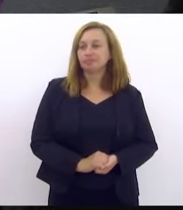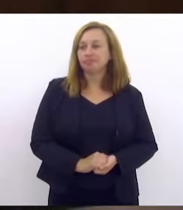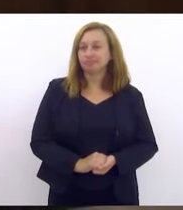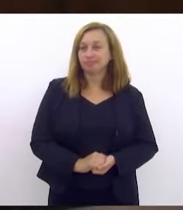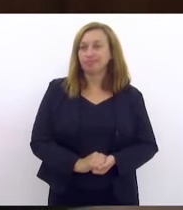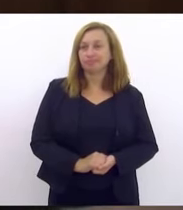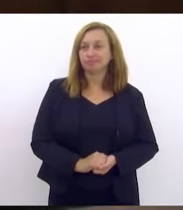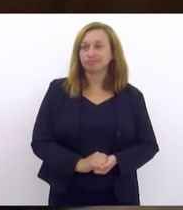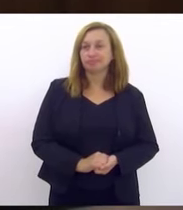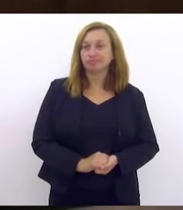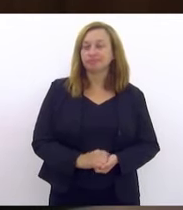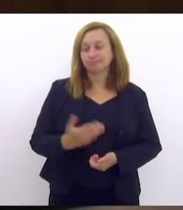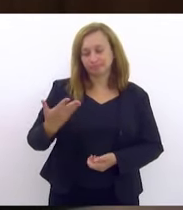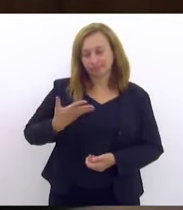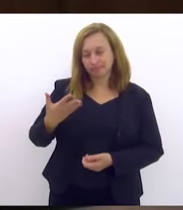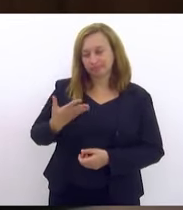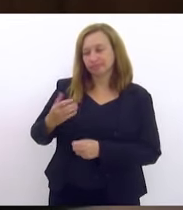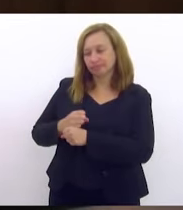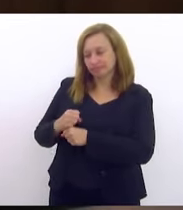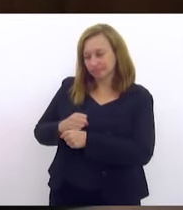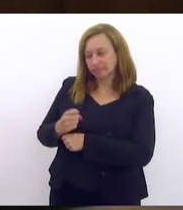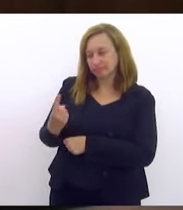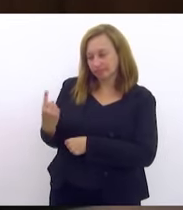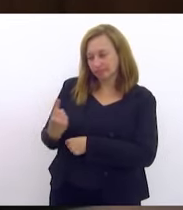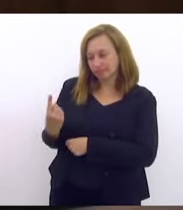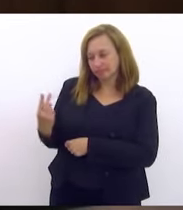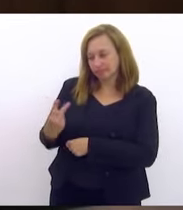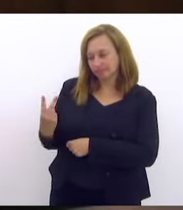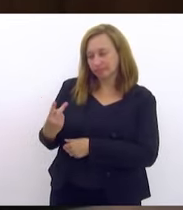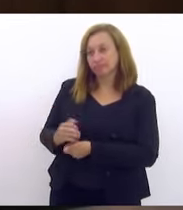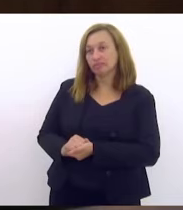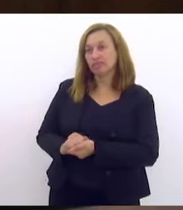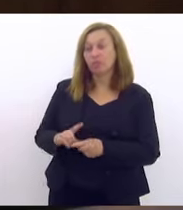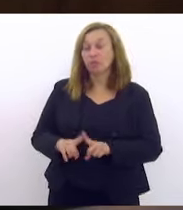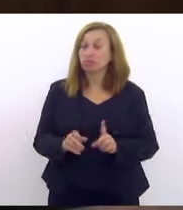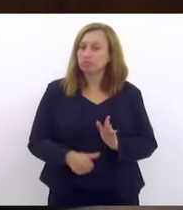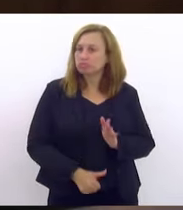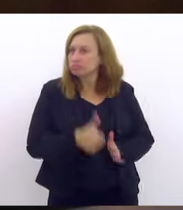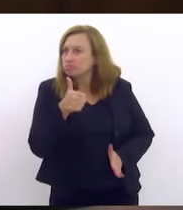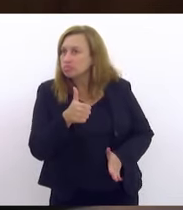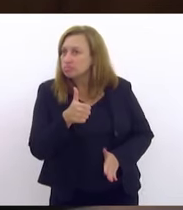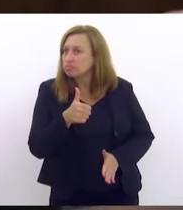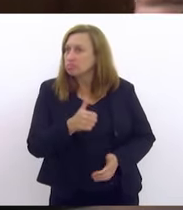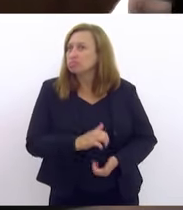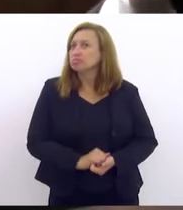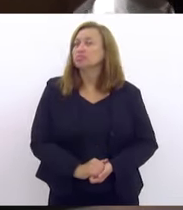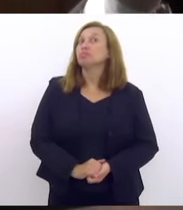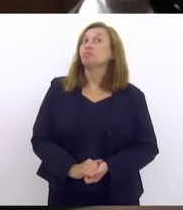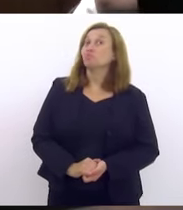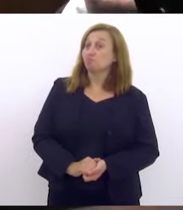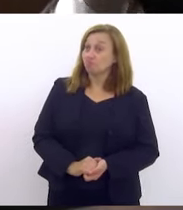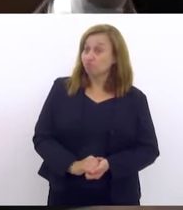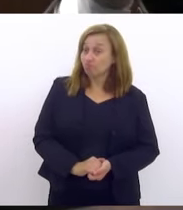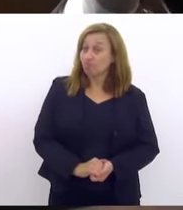Nós somos companheiros há muitos anos. Mas pela primeira vez, eu manifesto